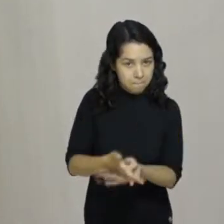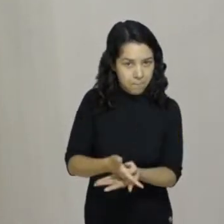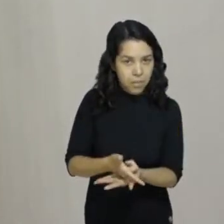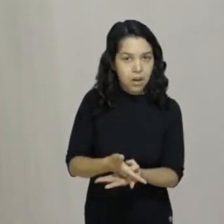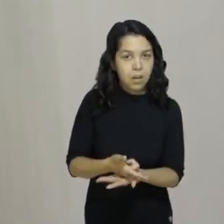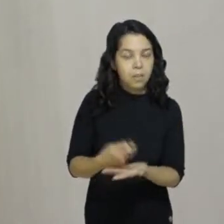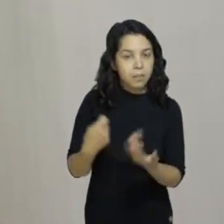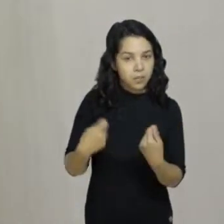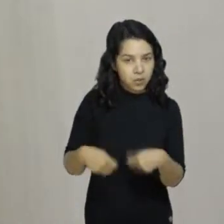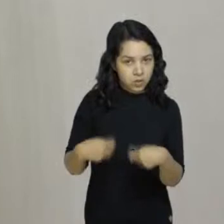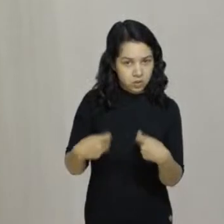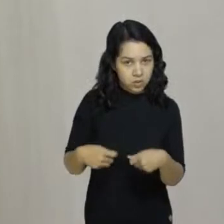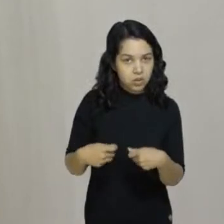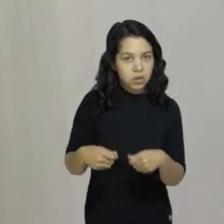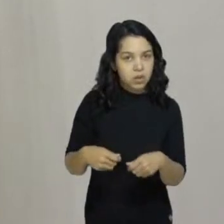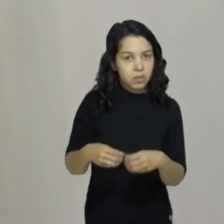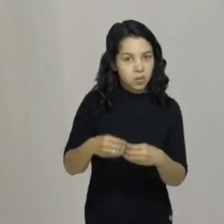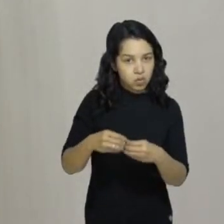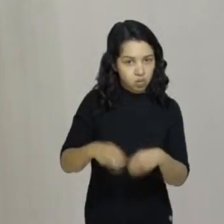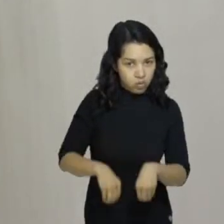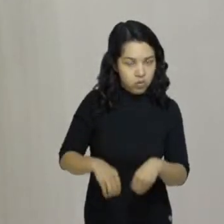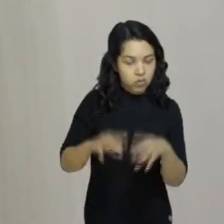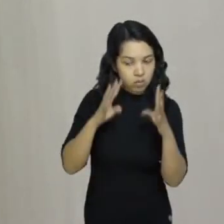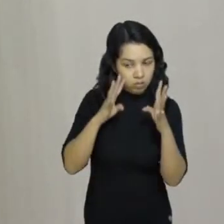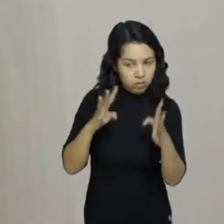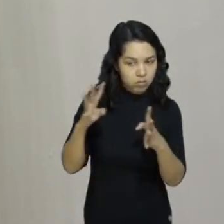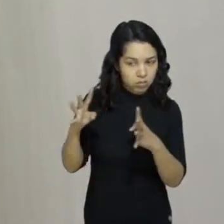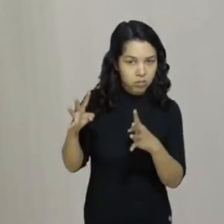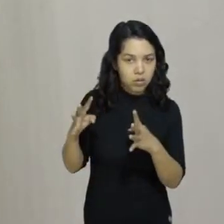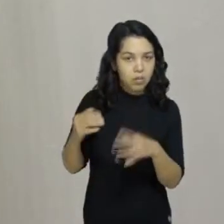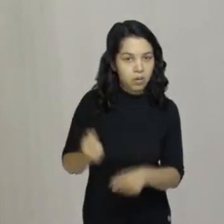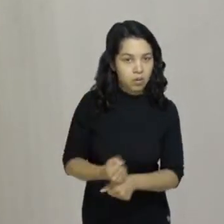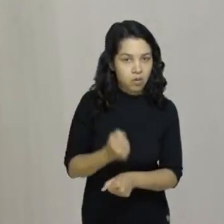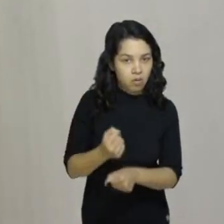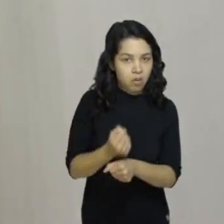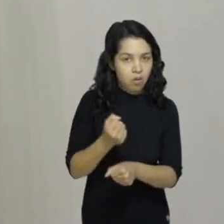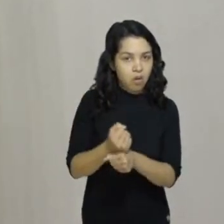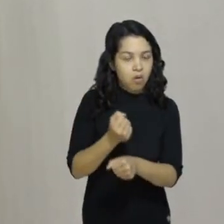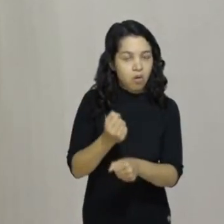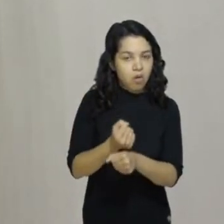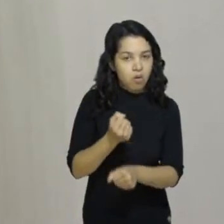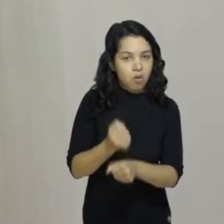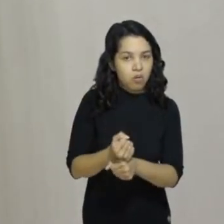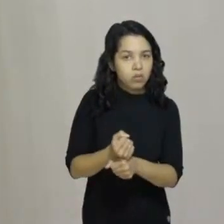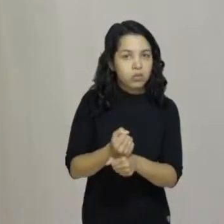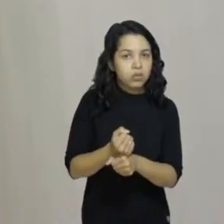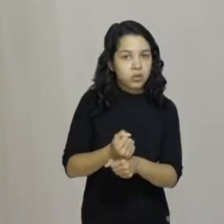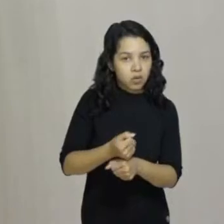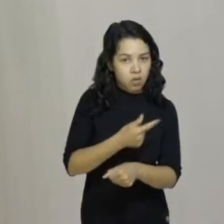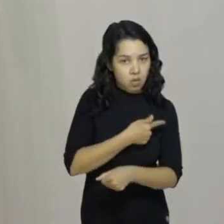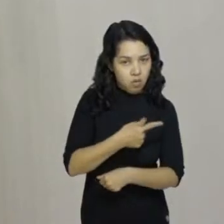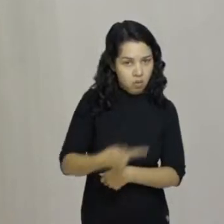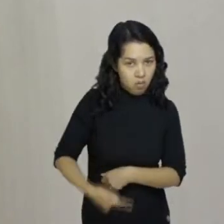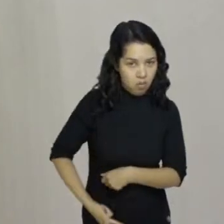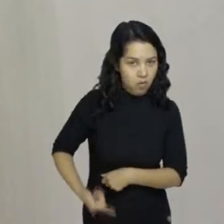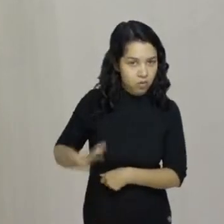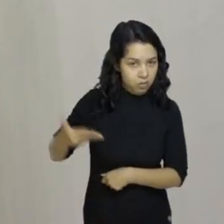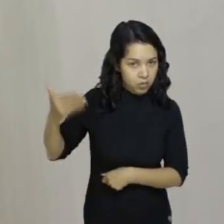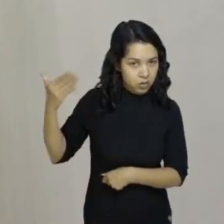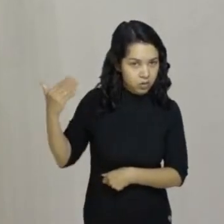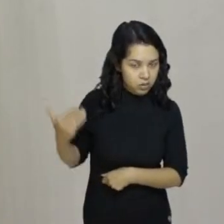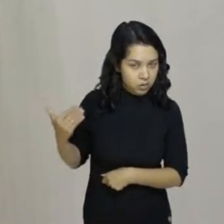reparar os prejuízos precisa dar atenção mas essa obra foi construída no governo passado o governo